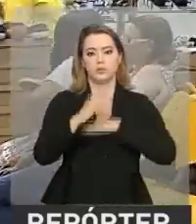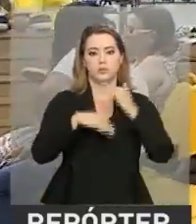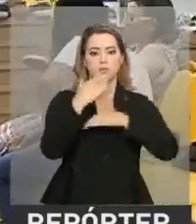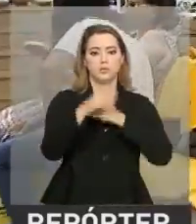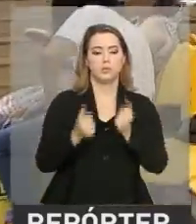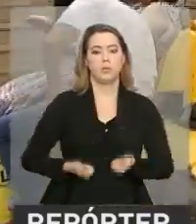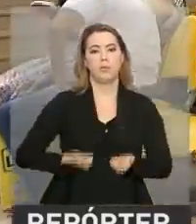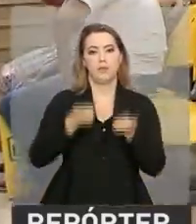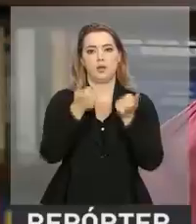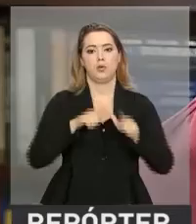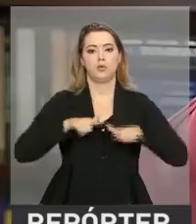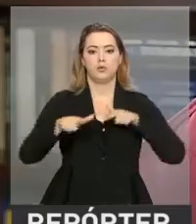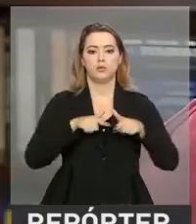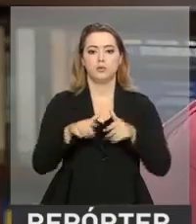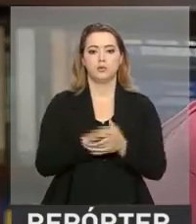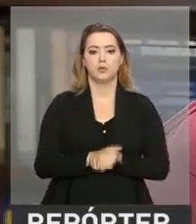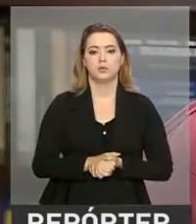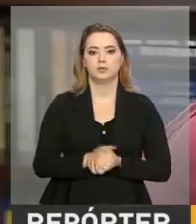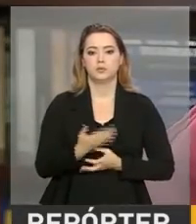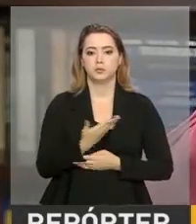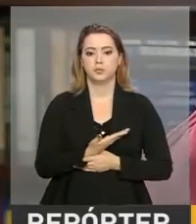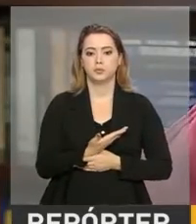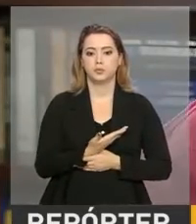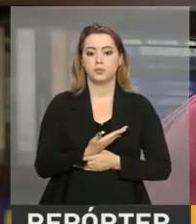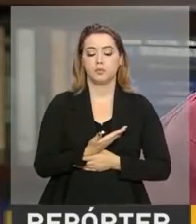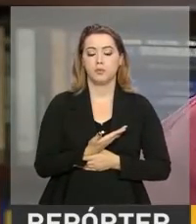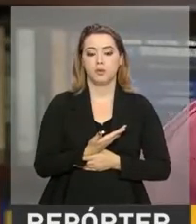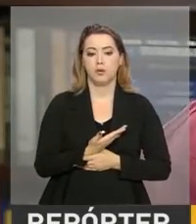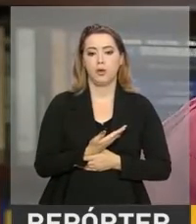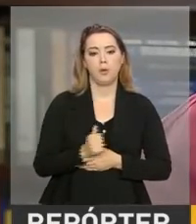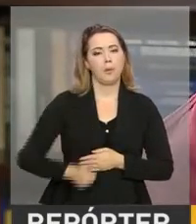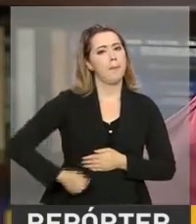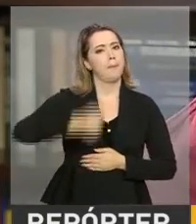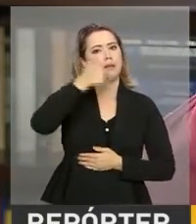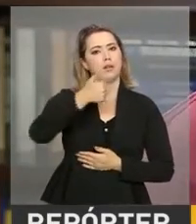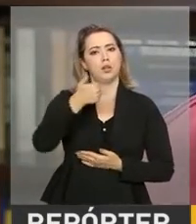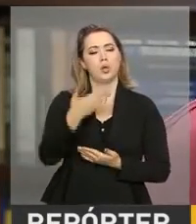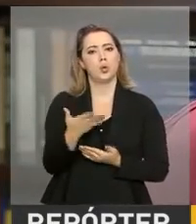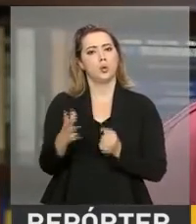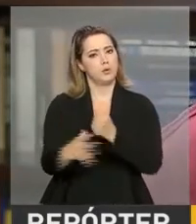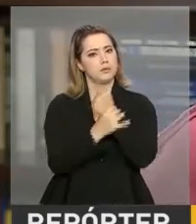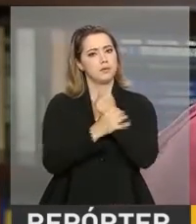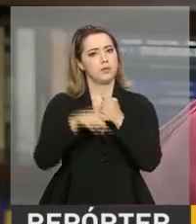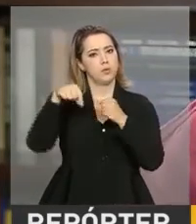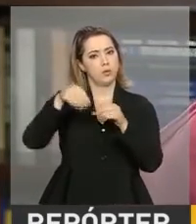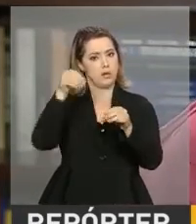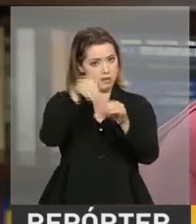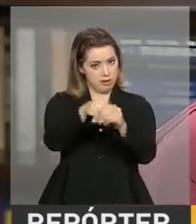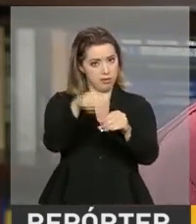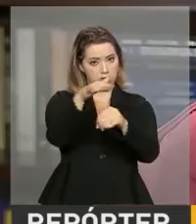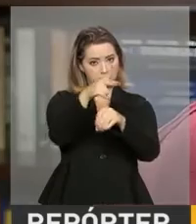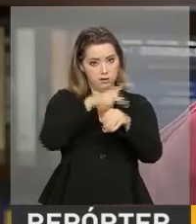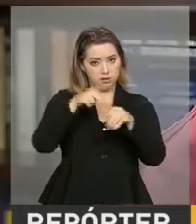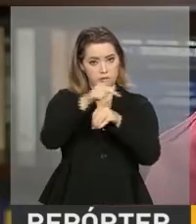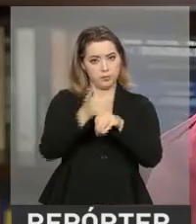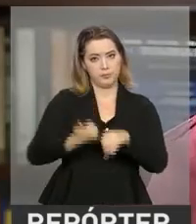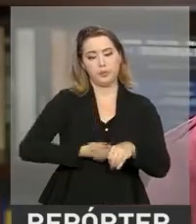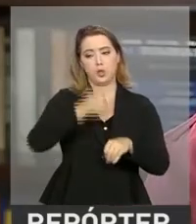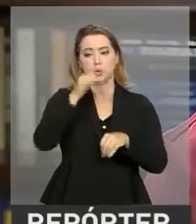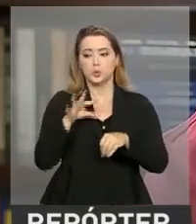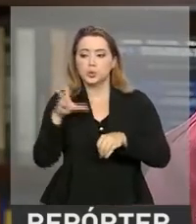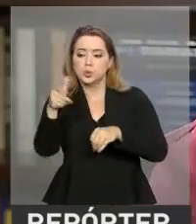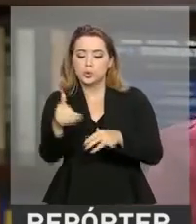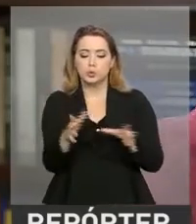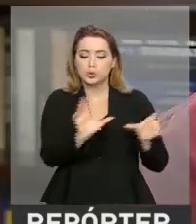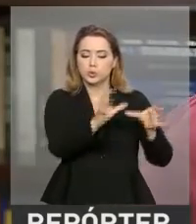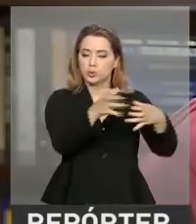aumentar a oferta de emprego. Quanto maior segurança você tiver dentro do país, acaba sendo benéfico para todas as áreas, seja